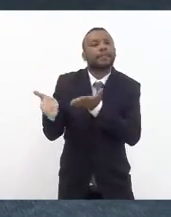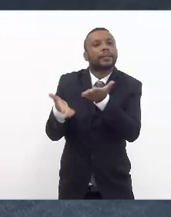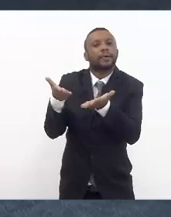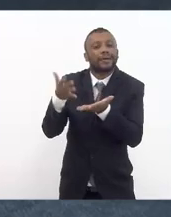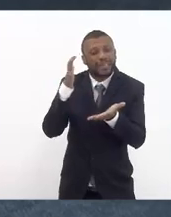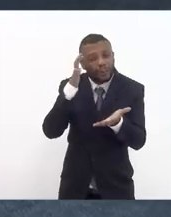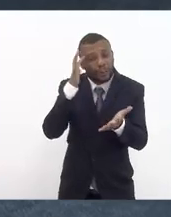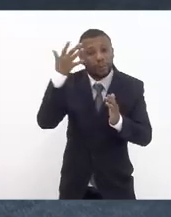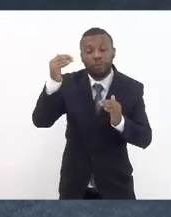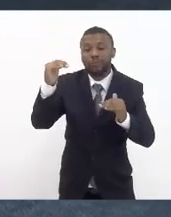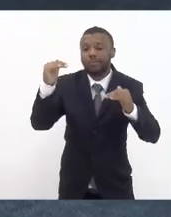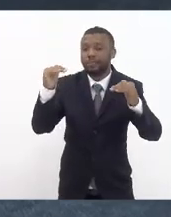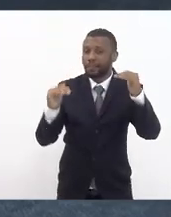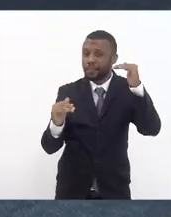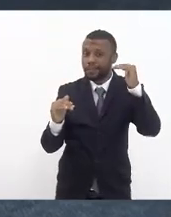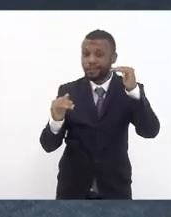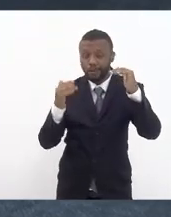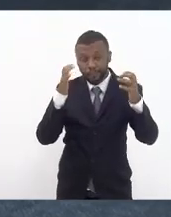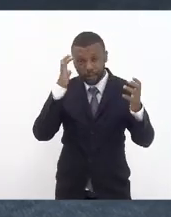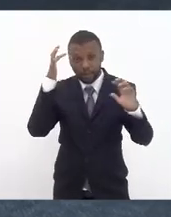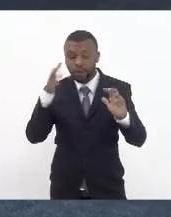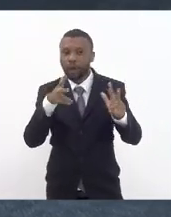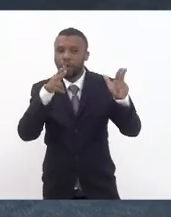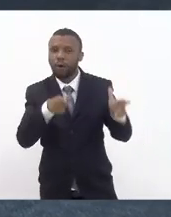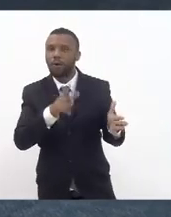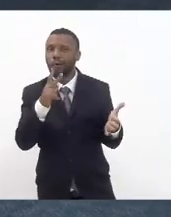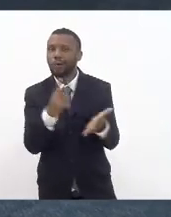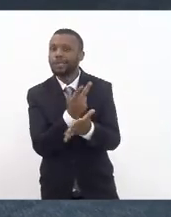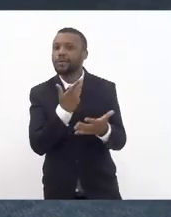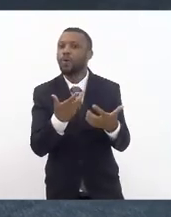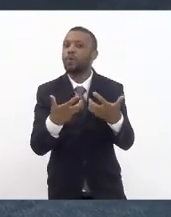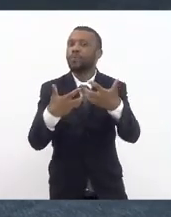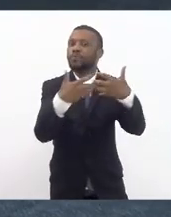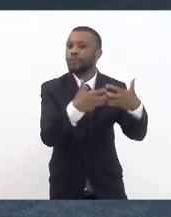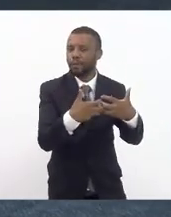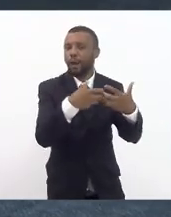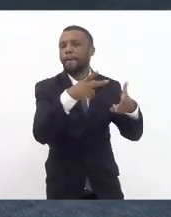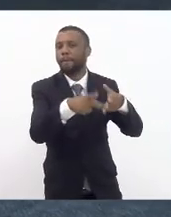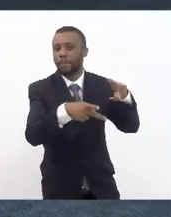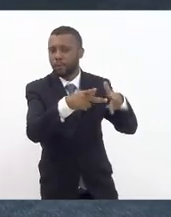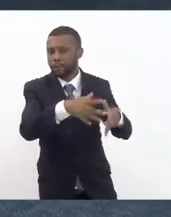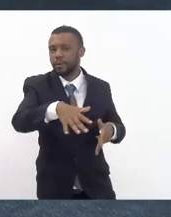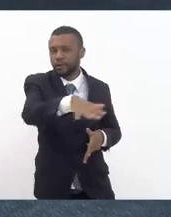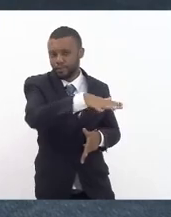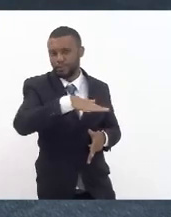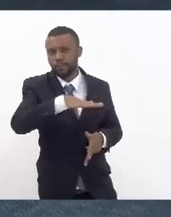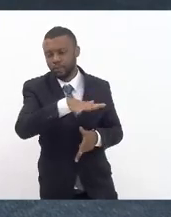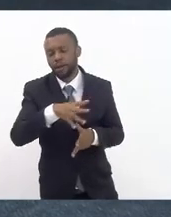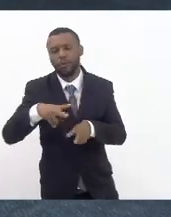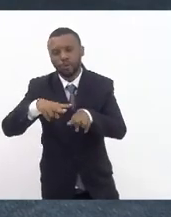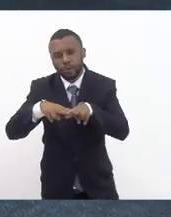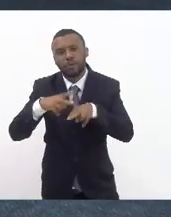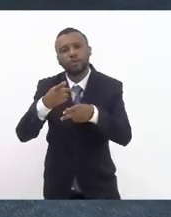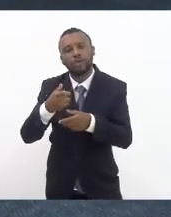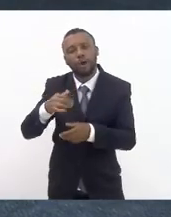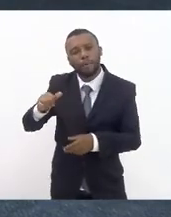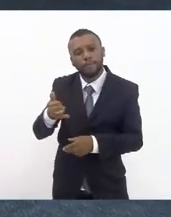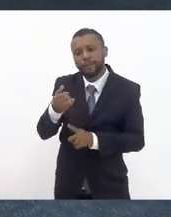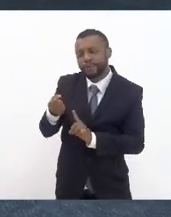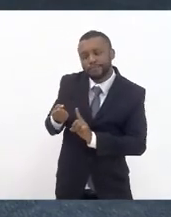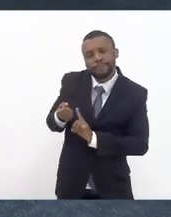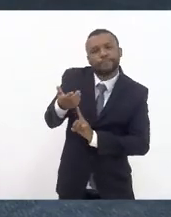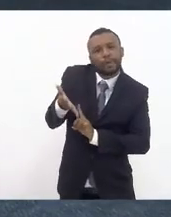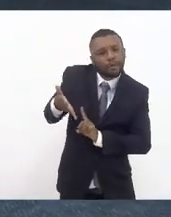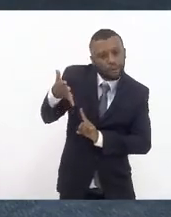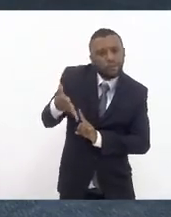situações desiguais, como essa da tragédia que se abateu sobre a população de Petrópolis. Portanto, faço aqui essa manifestação e já adianto